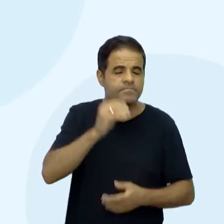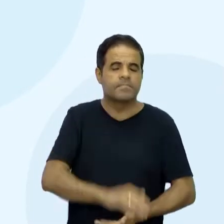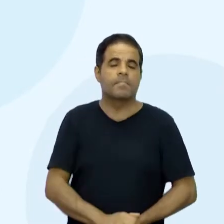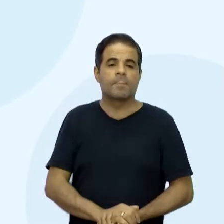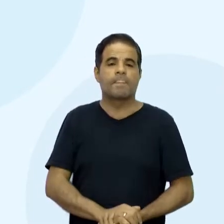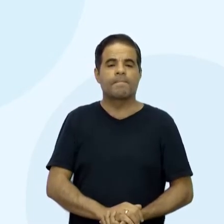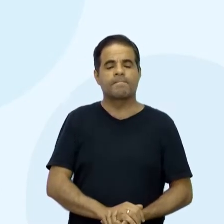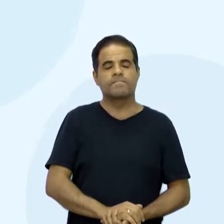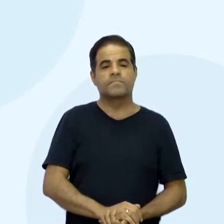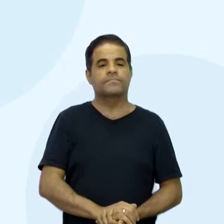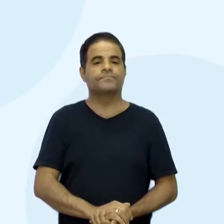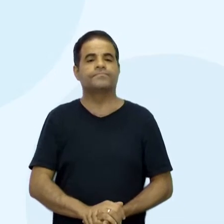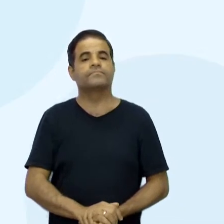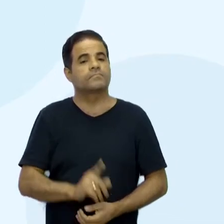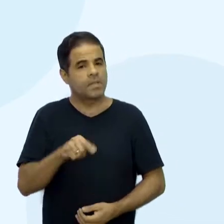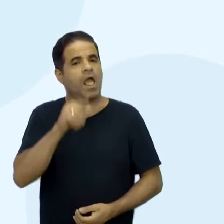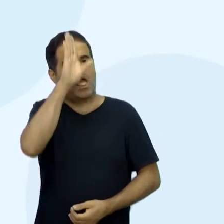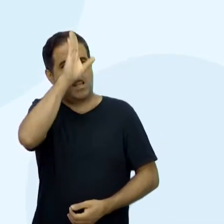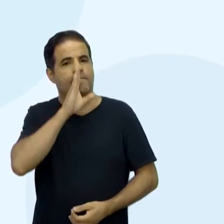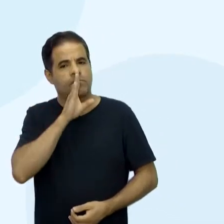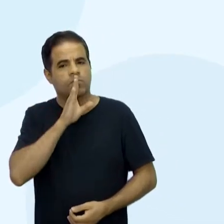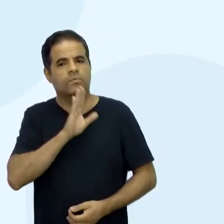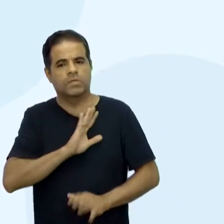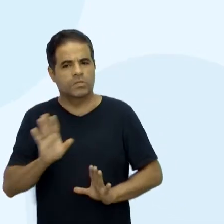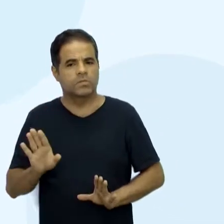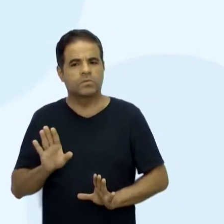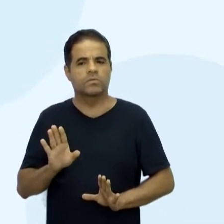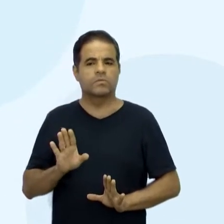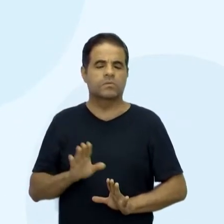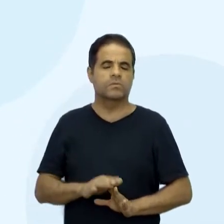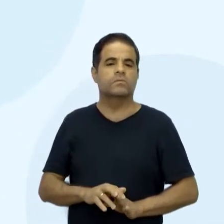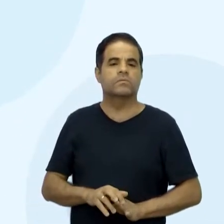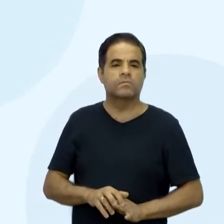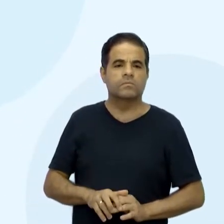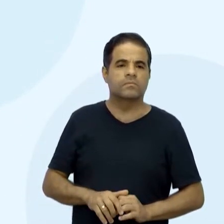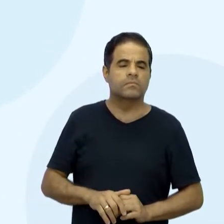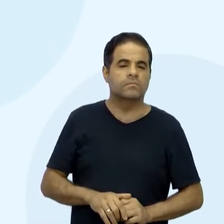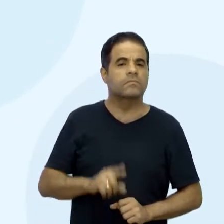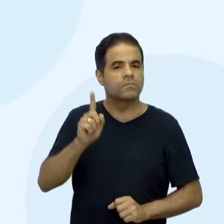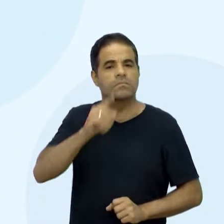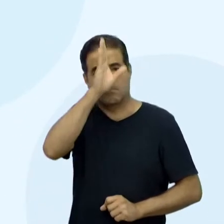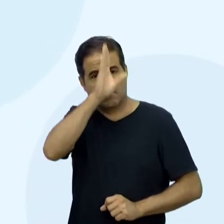simulador de empréstimo, é gratuito esse simulador